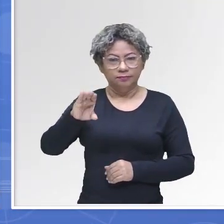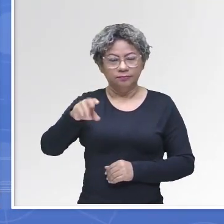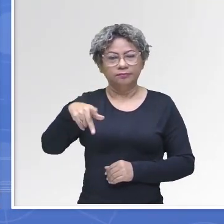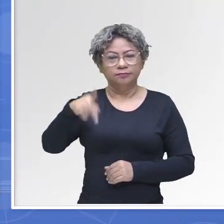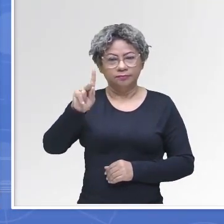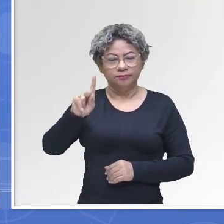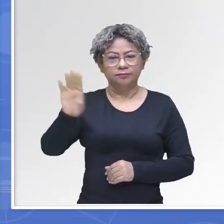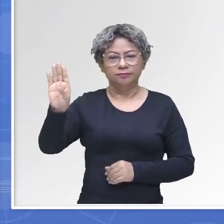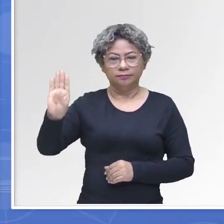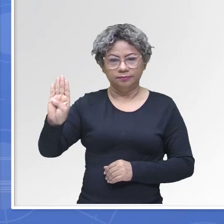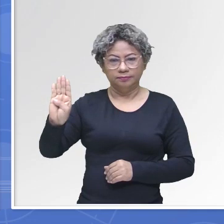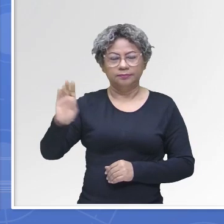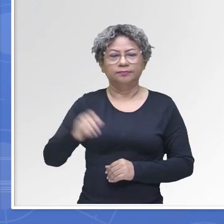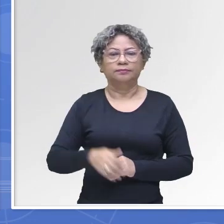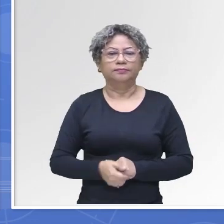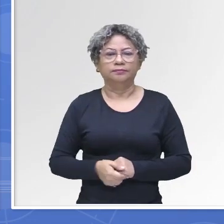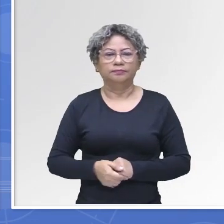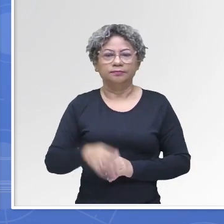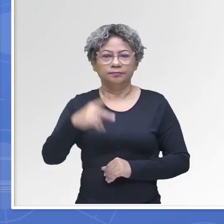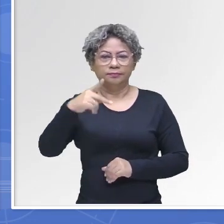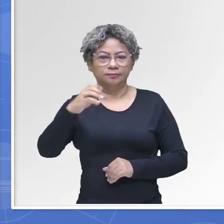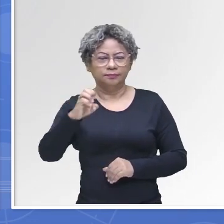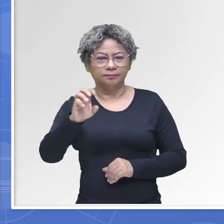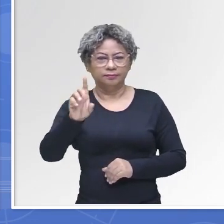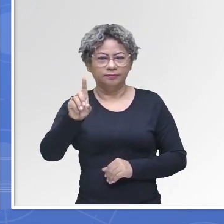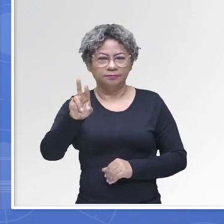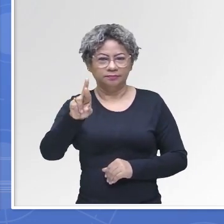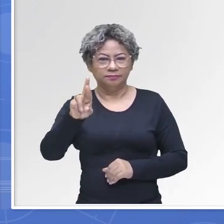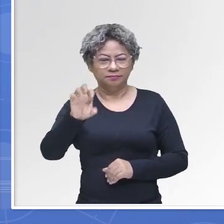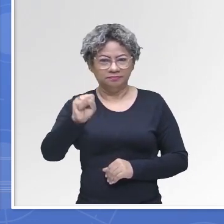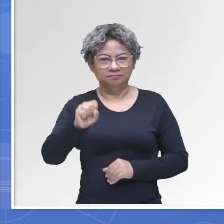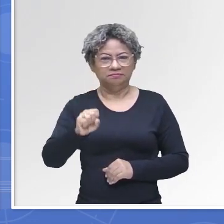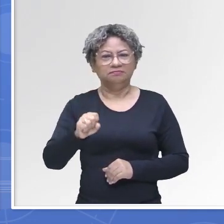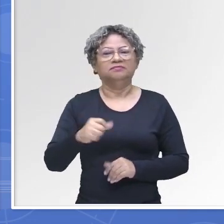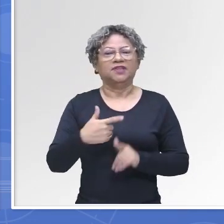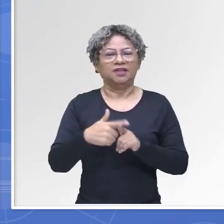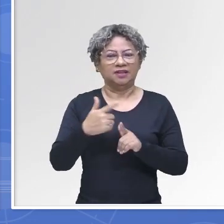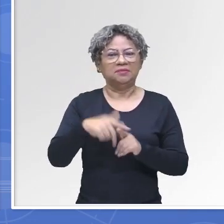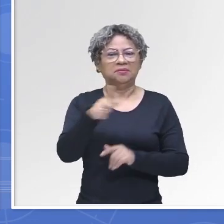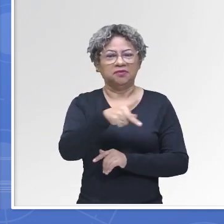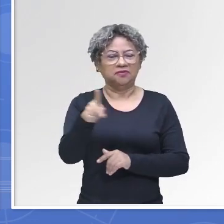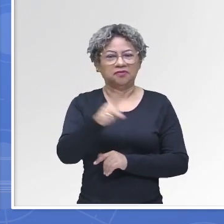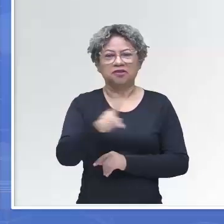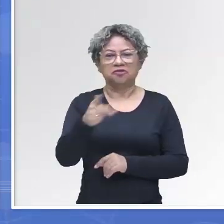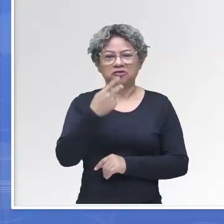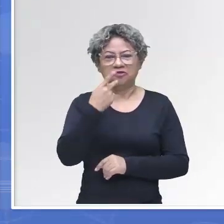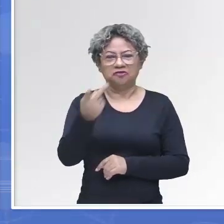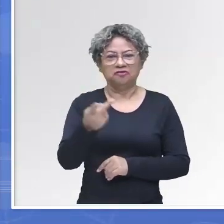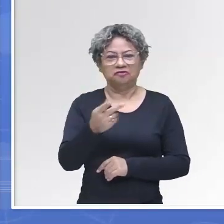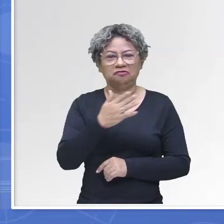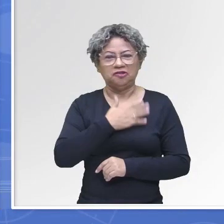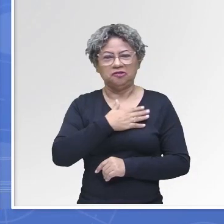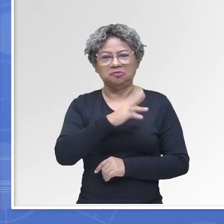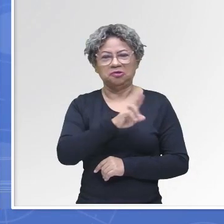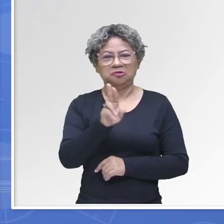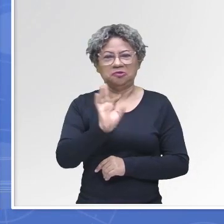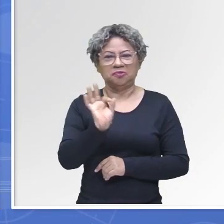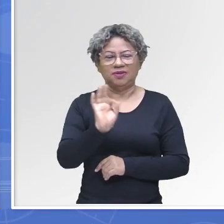O Pedro está dizendo que eu não falo o nome dele. Não, tá aí, Pedro. Tô falando, sim. Luiz Henrique